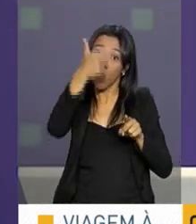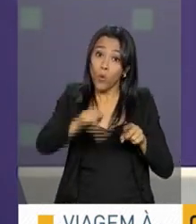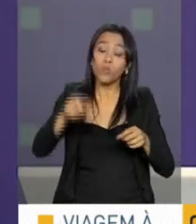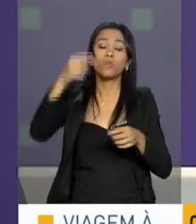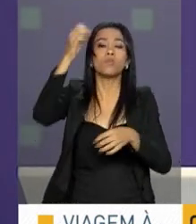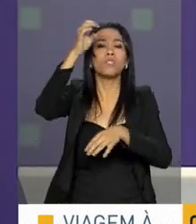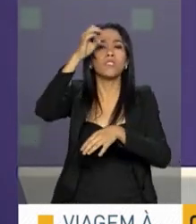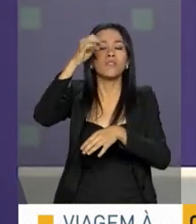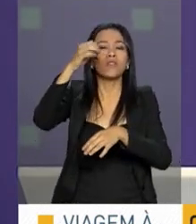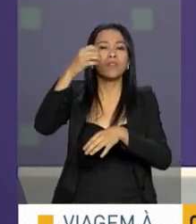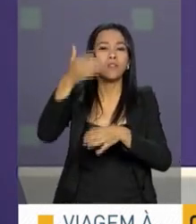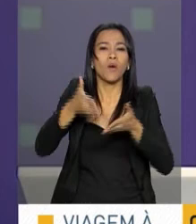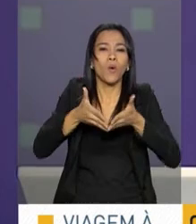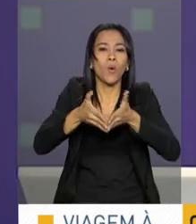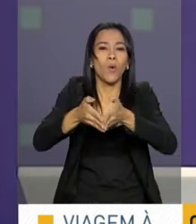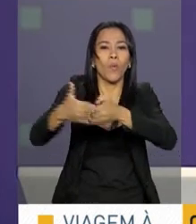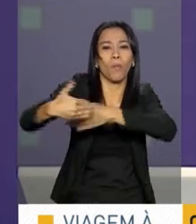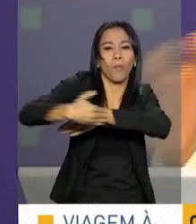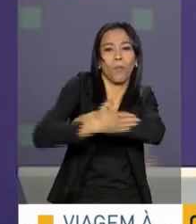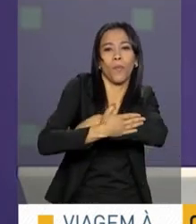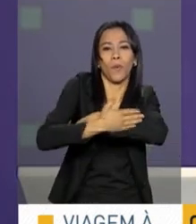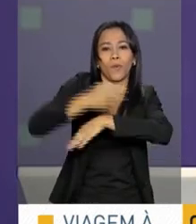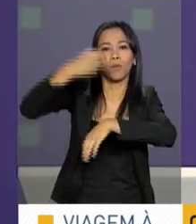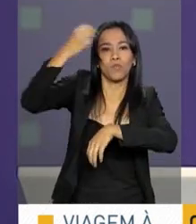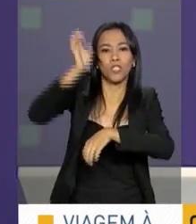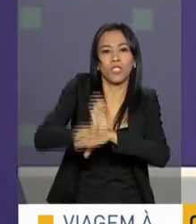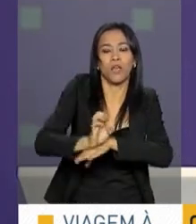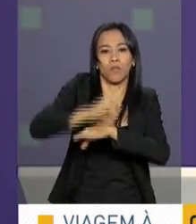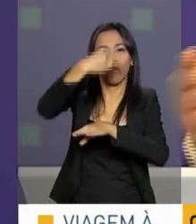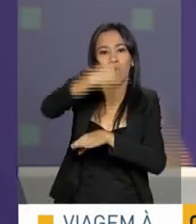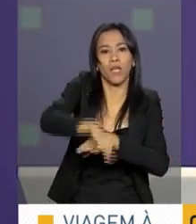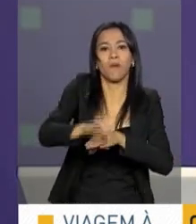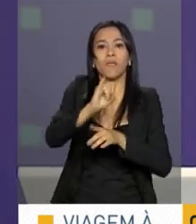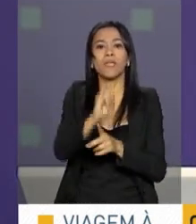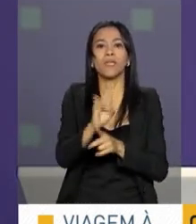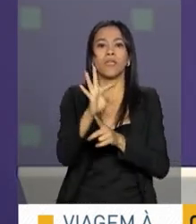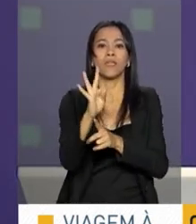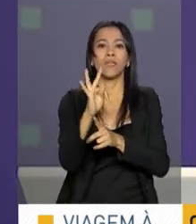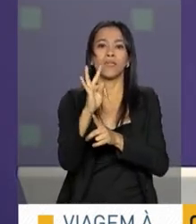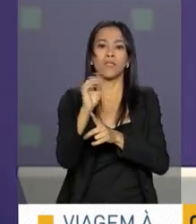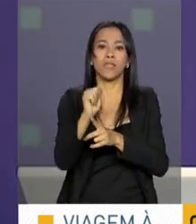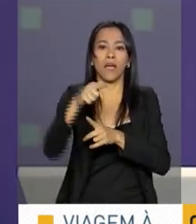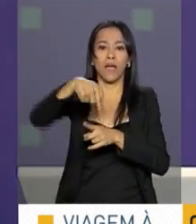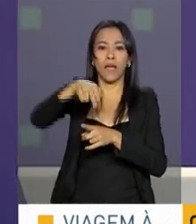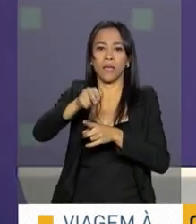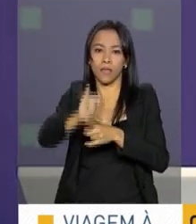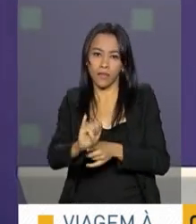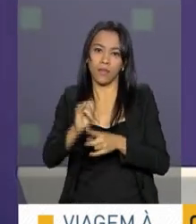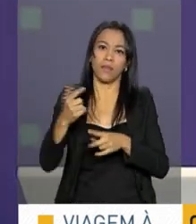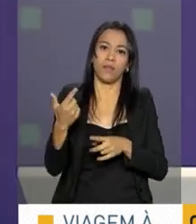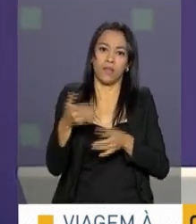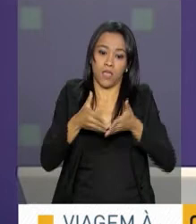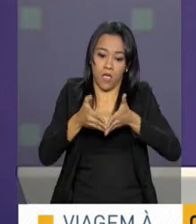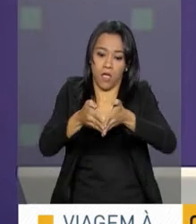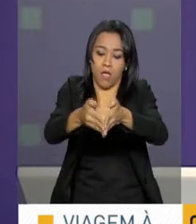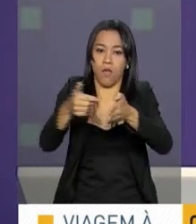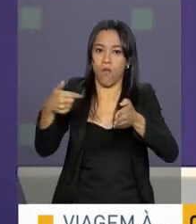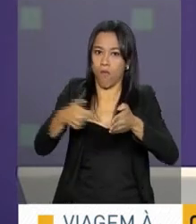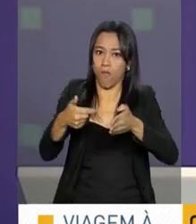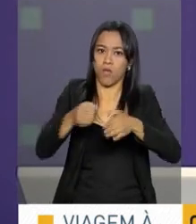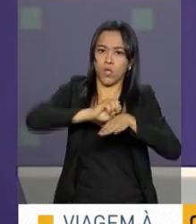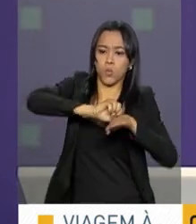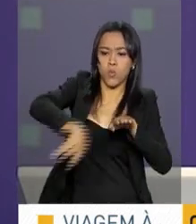Maranhão, o norte do Brasil, os portos do norte do Brasil, são portos com uma